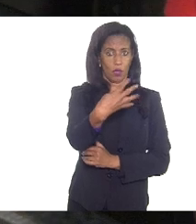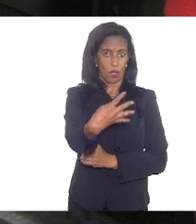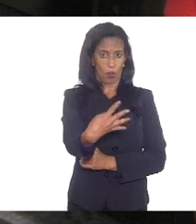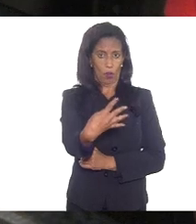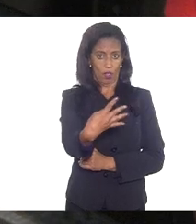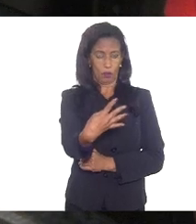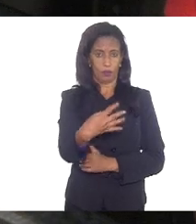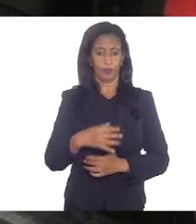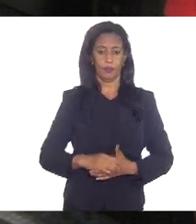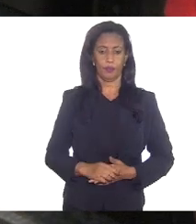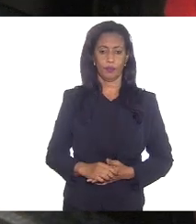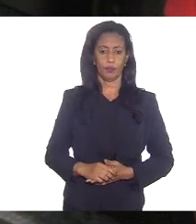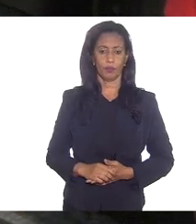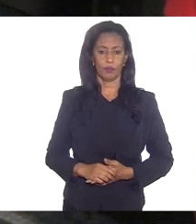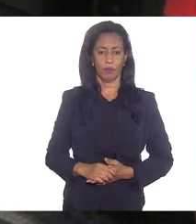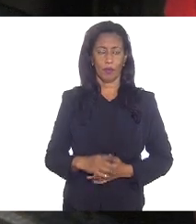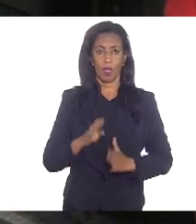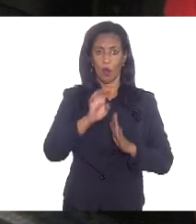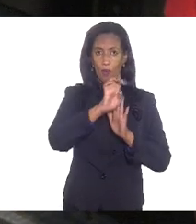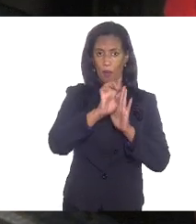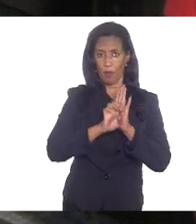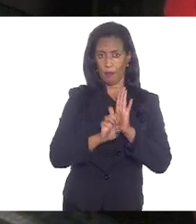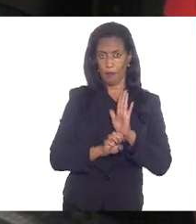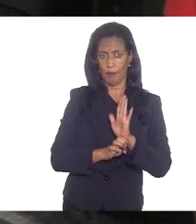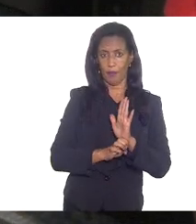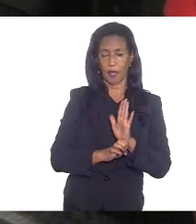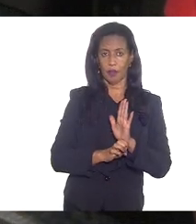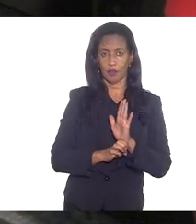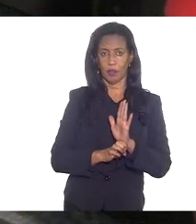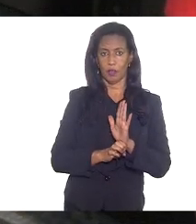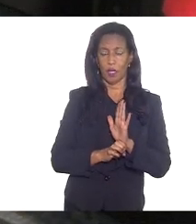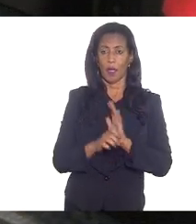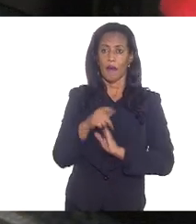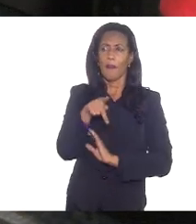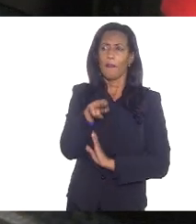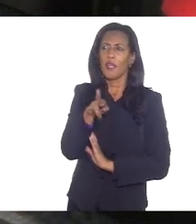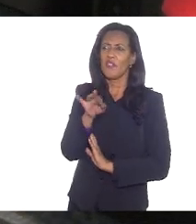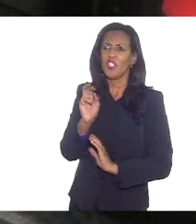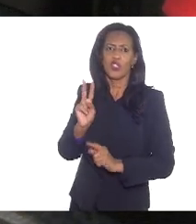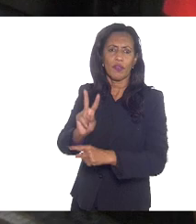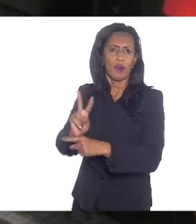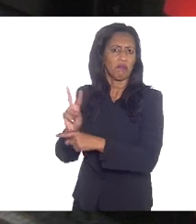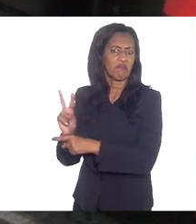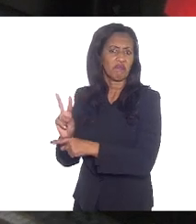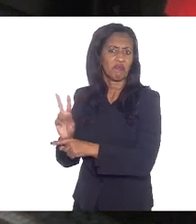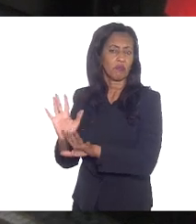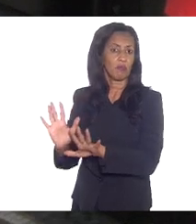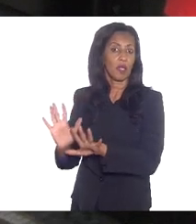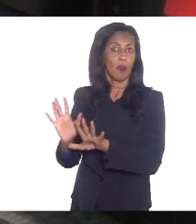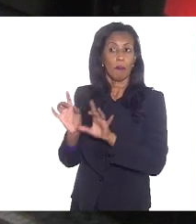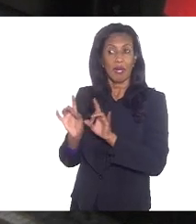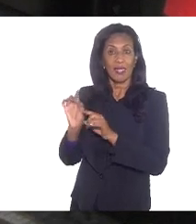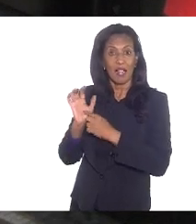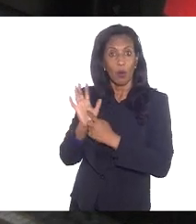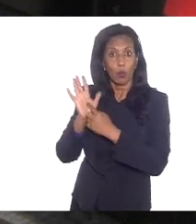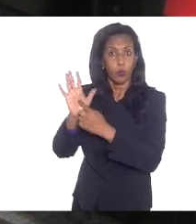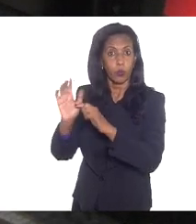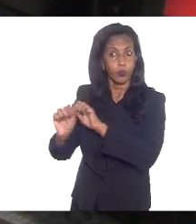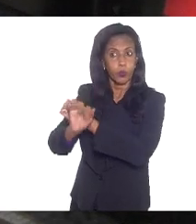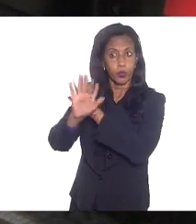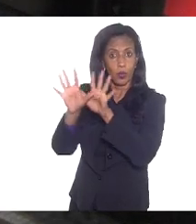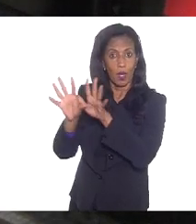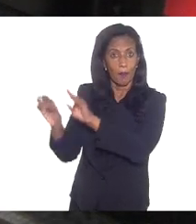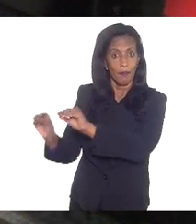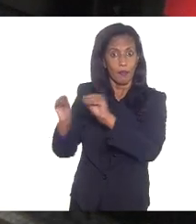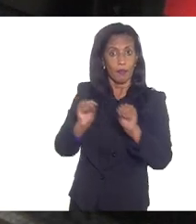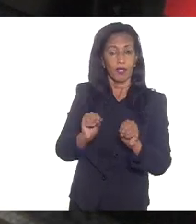34, que é uma emenda que é preventiva, apenas isso, mas ela deixa claro que a